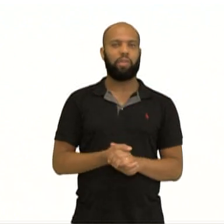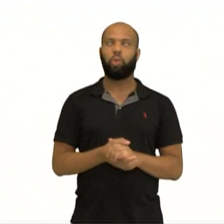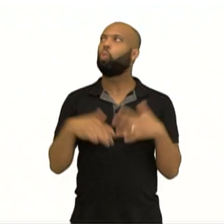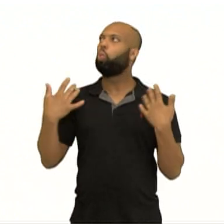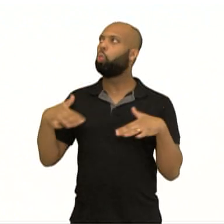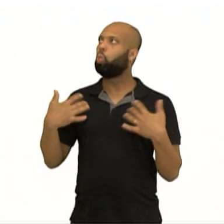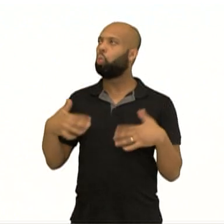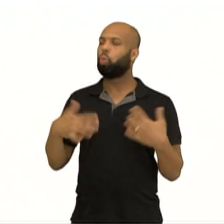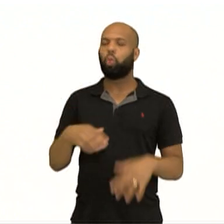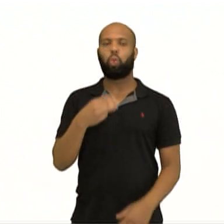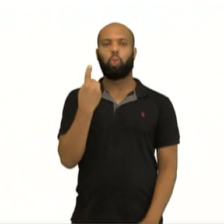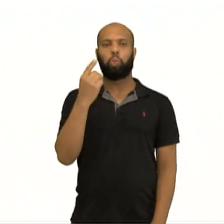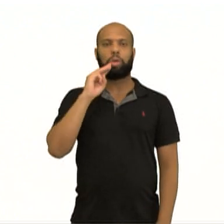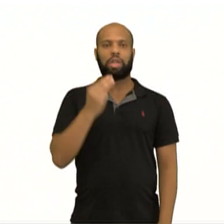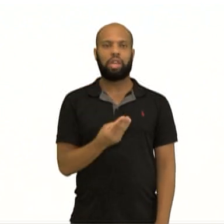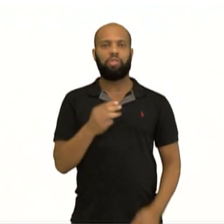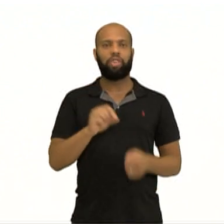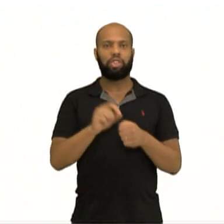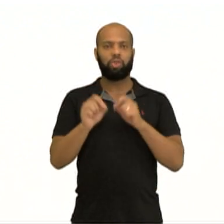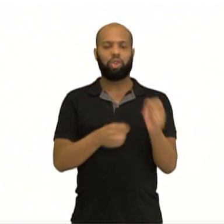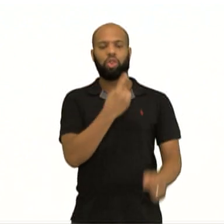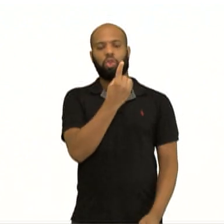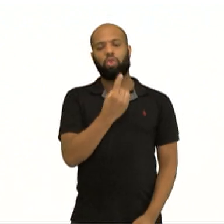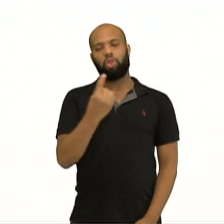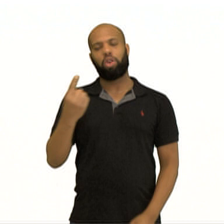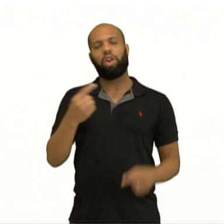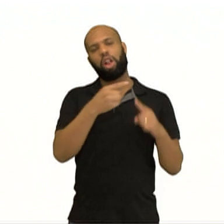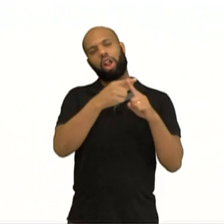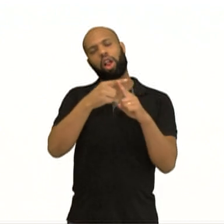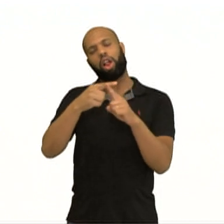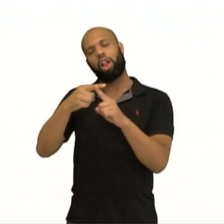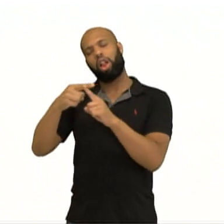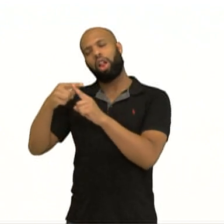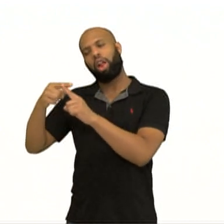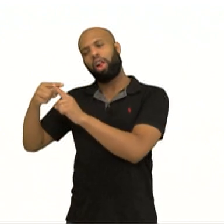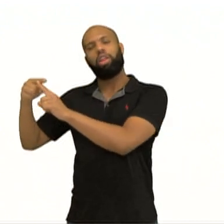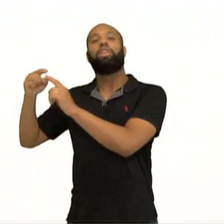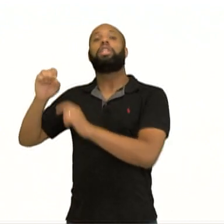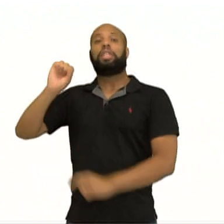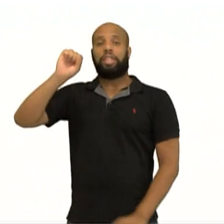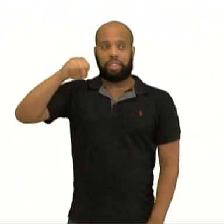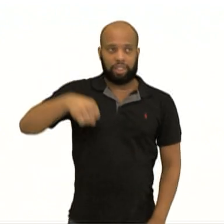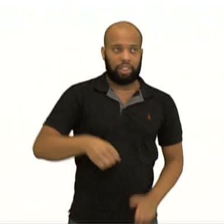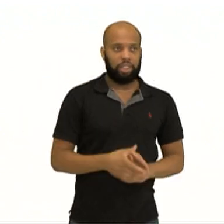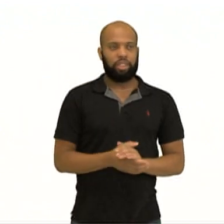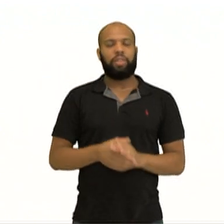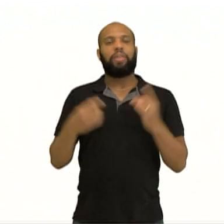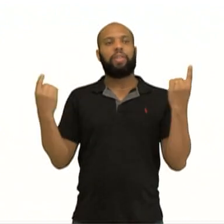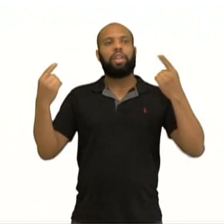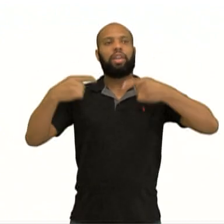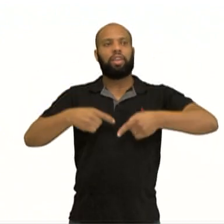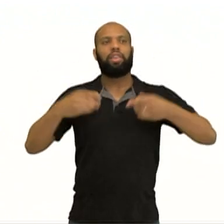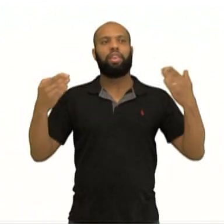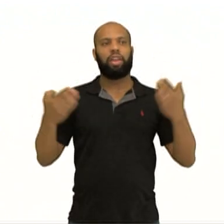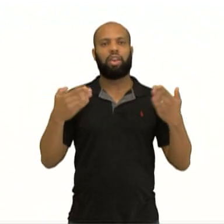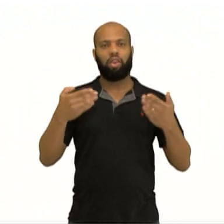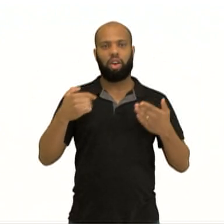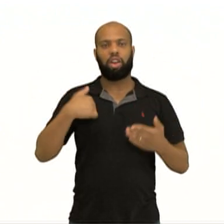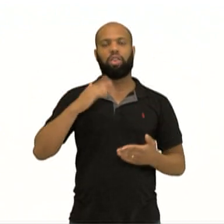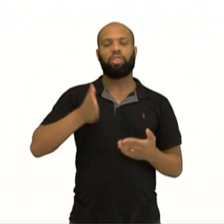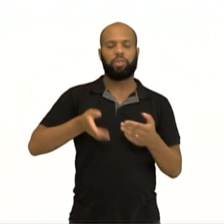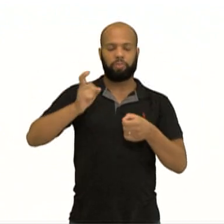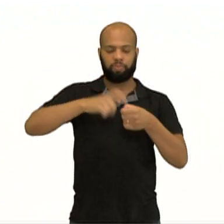1 milhão, então significa que eu vou fazer 1 vezes 1 vezes 1 vezes 1 vezes 1 vezes 1? Isso mesmo. Desafio vocês e já